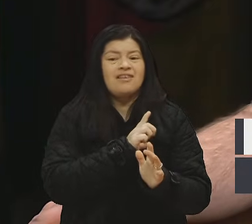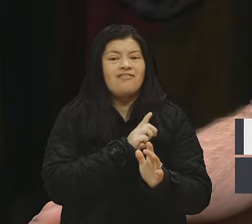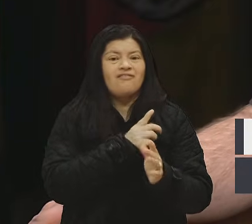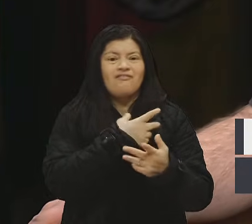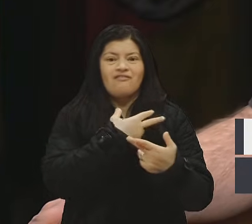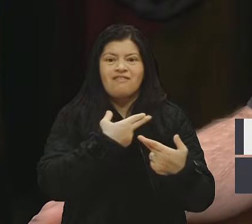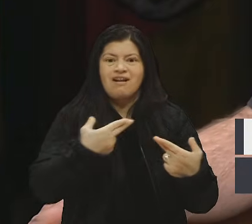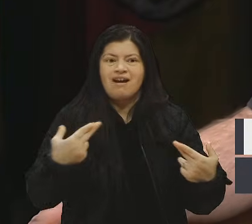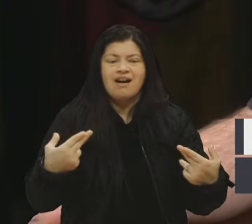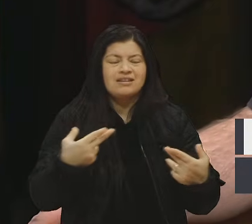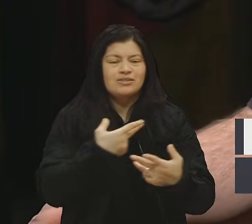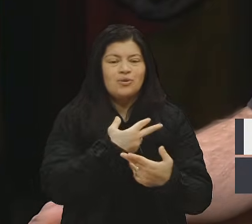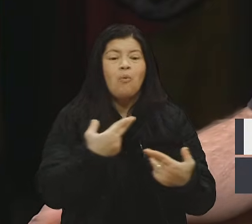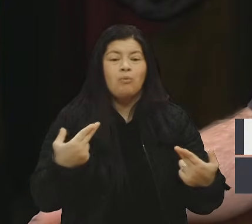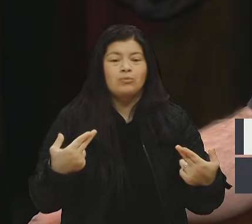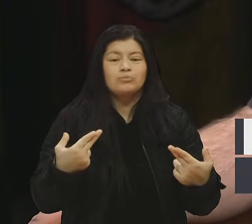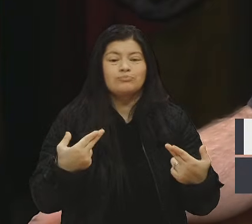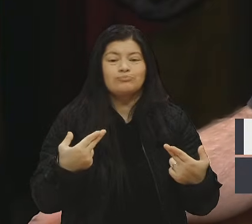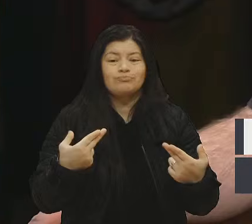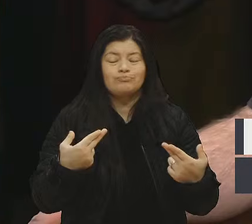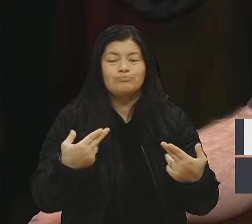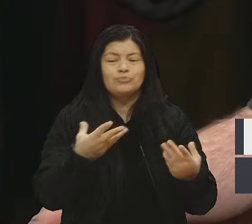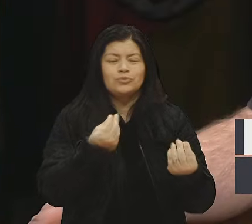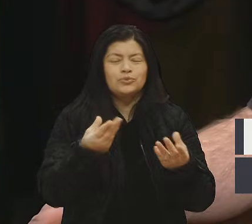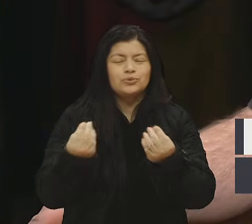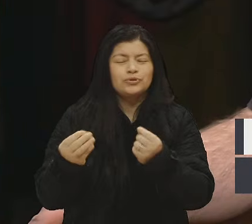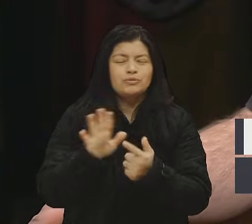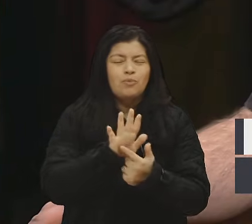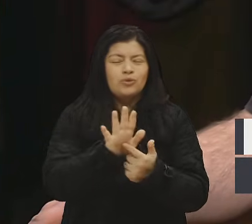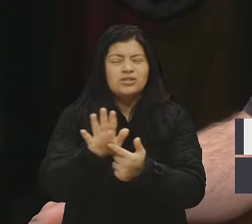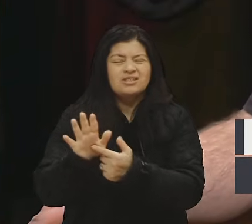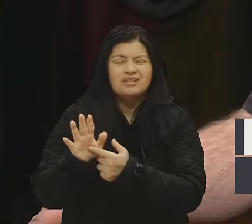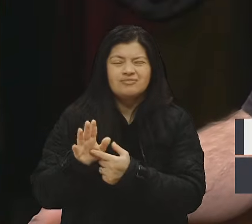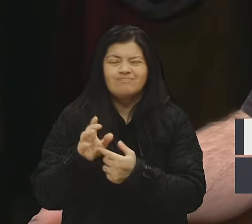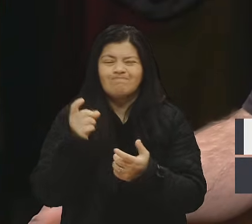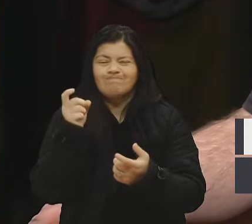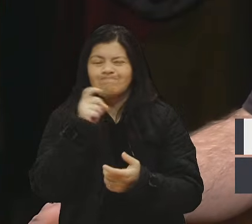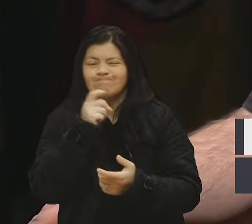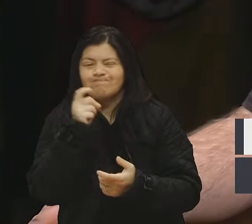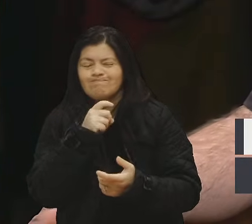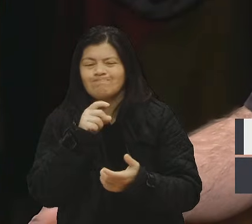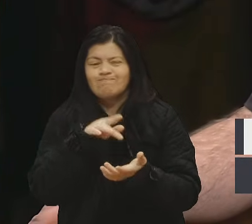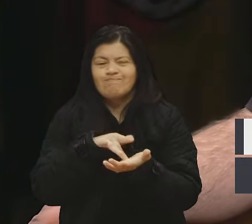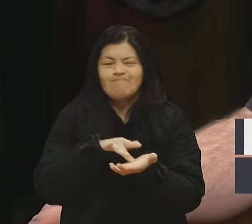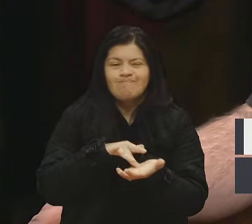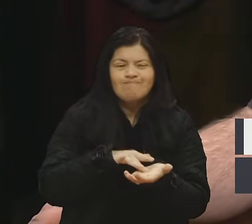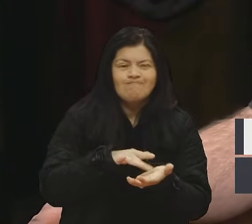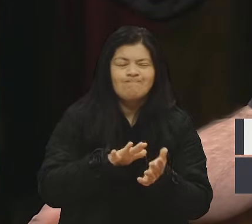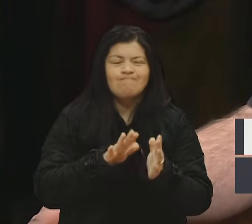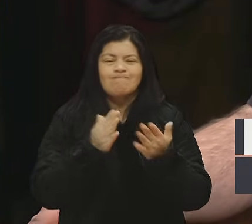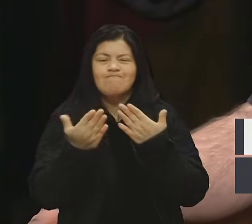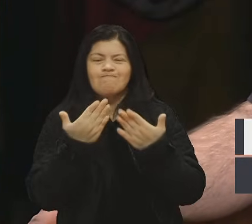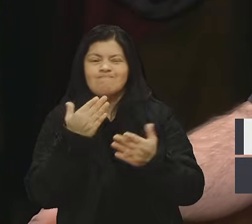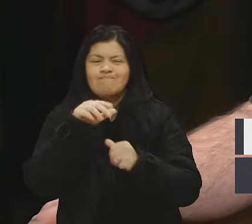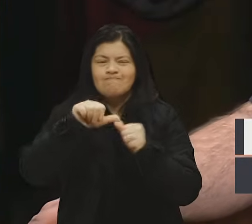ia falar já de algumas questões que, se não me engano, o edital já se modificou algumas